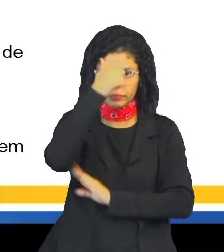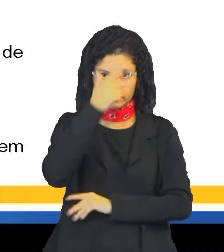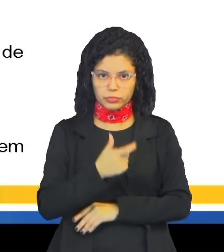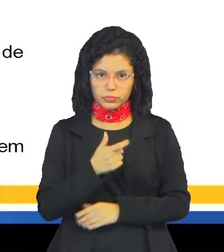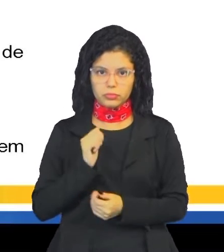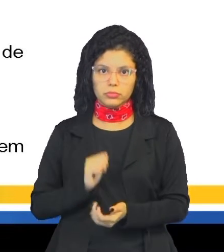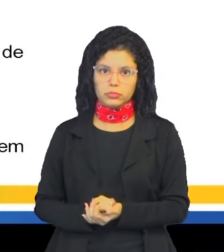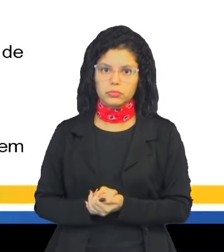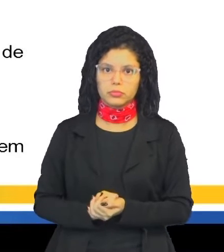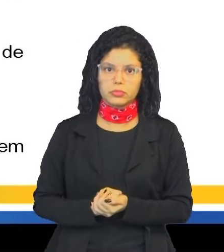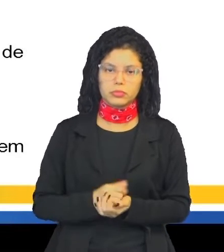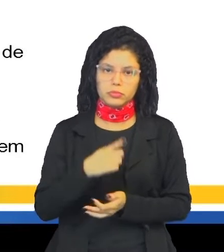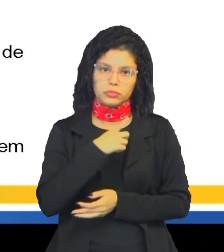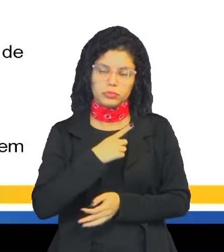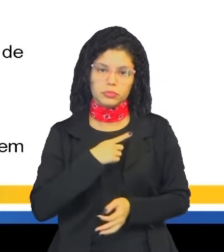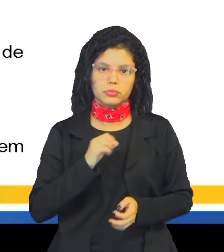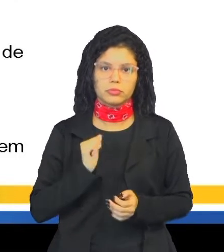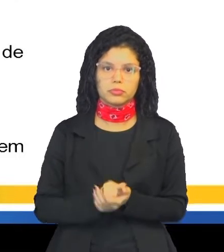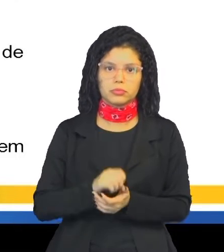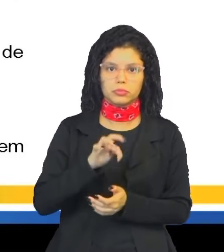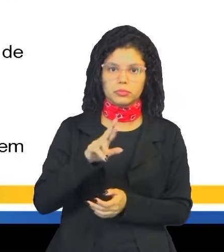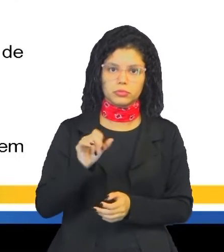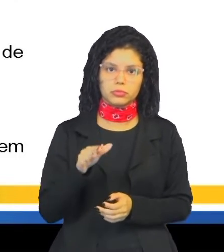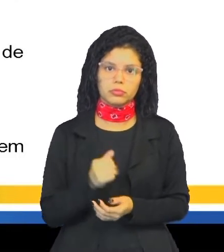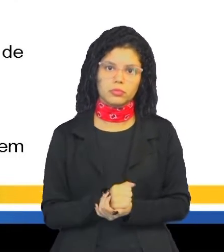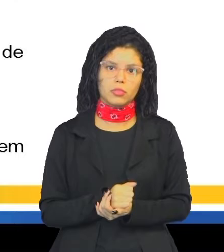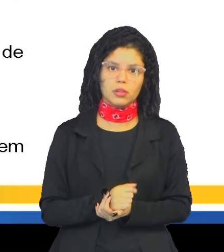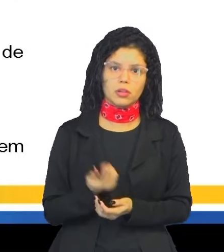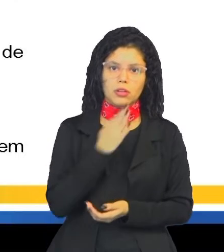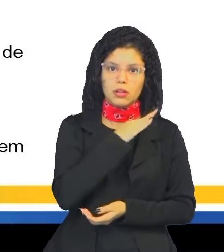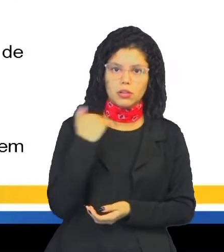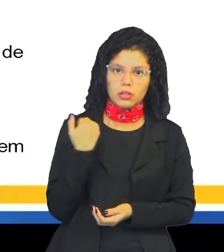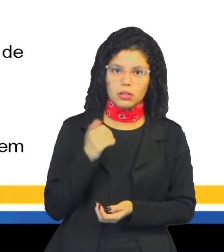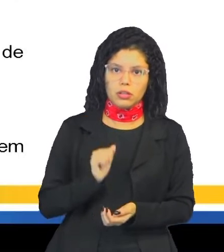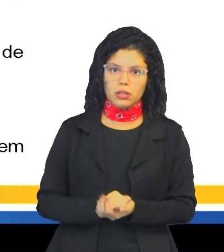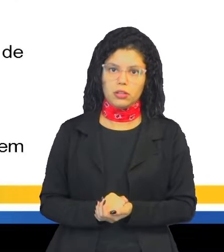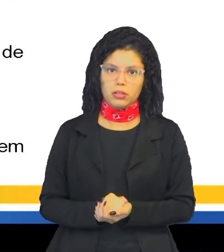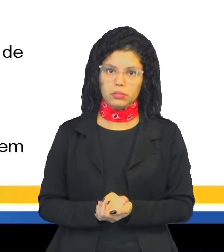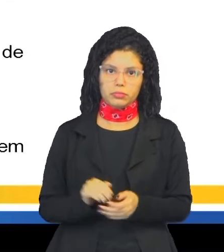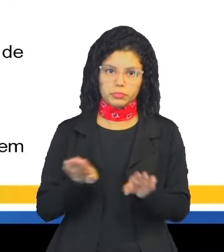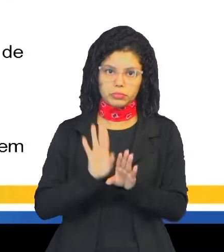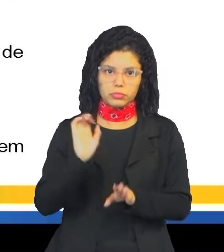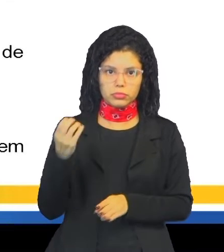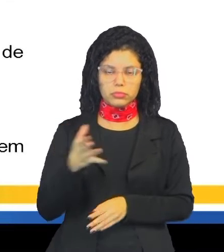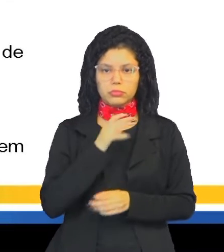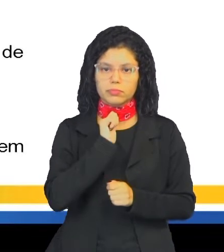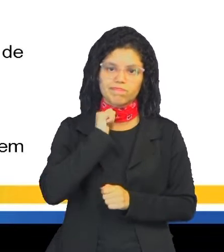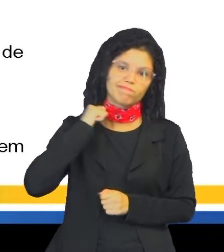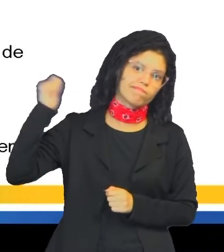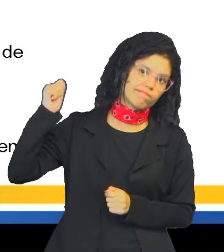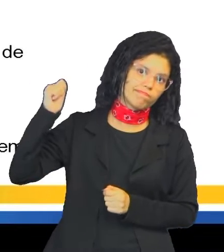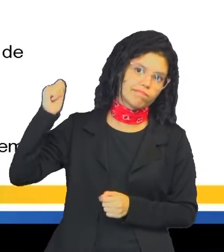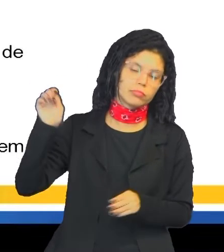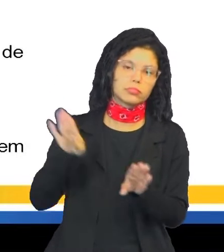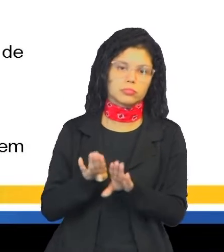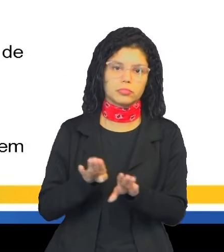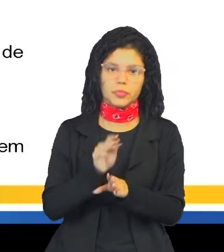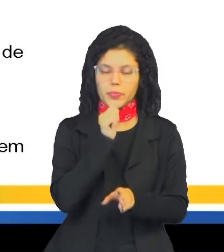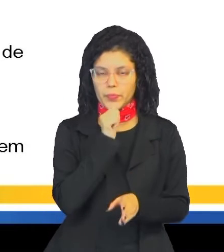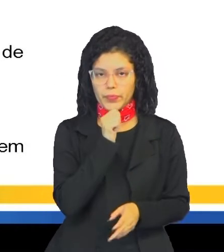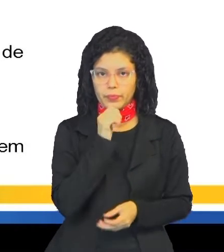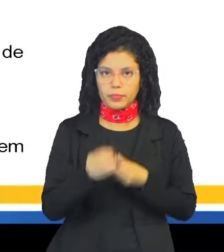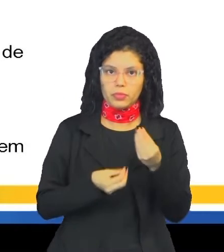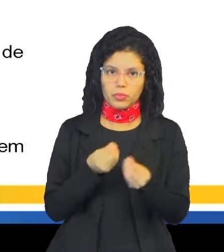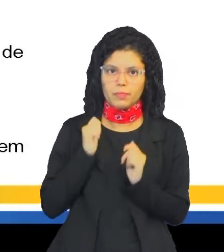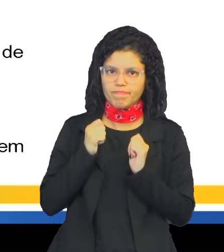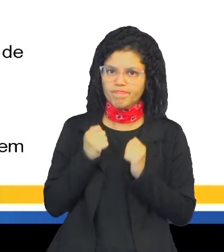né, era uma forma de resistência, né. Abortos, suicídios, né, envenenamento ou enforcamento, né, eram ali também uma